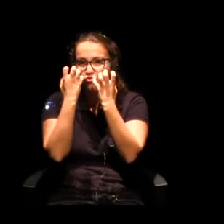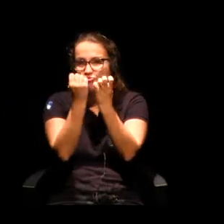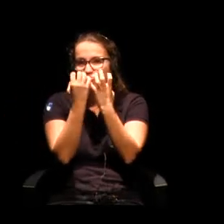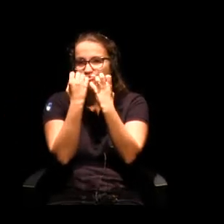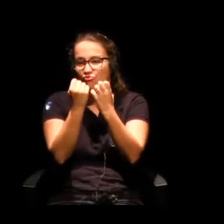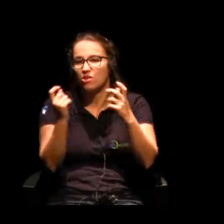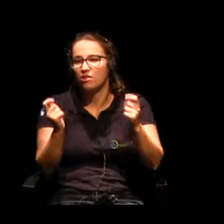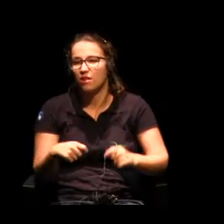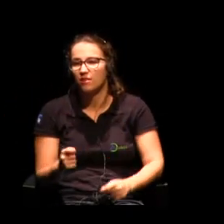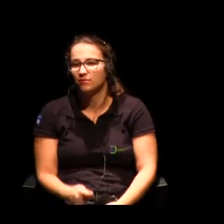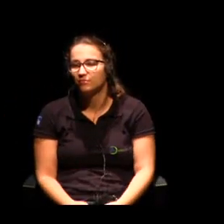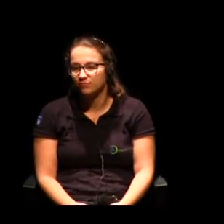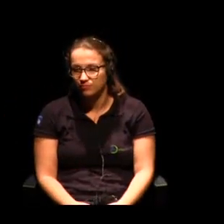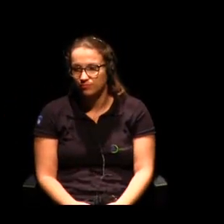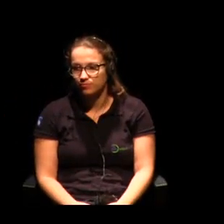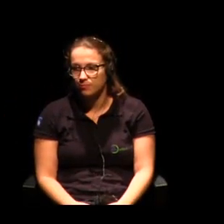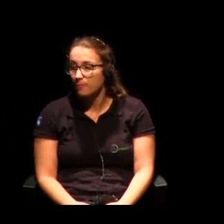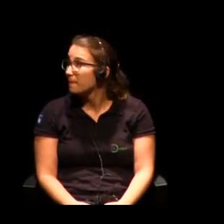dentro da estrutura.